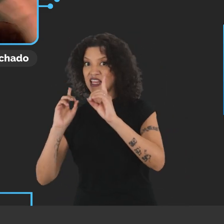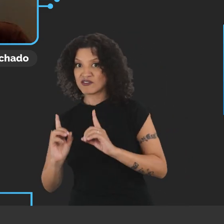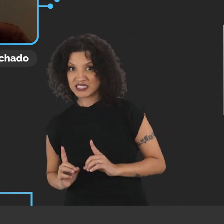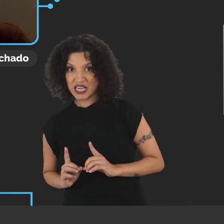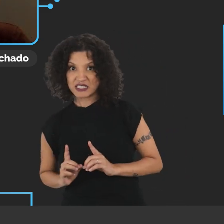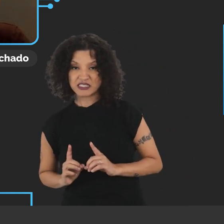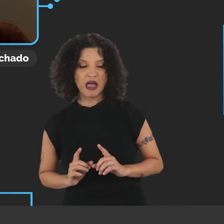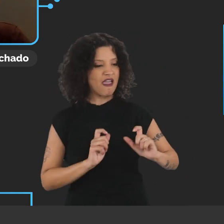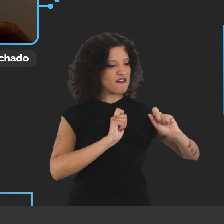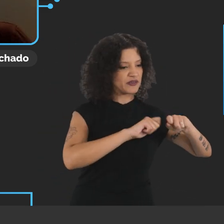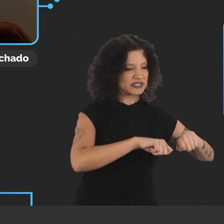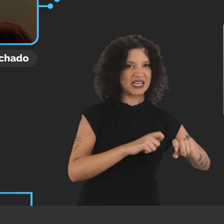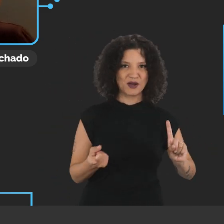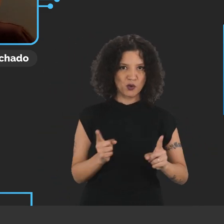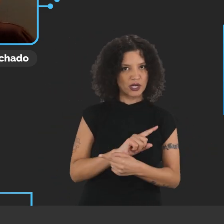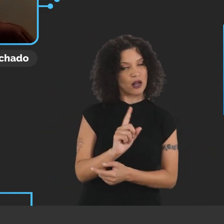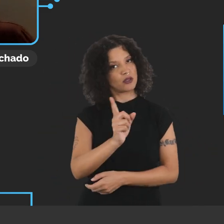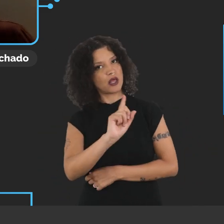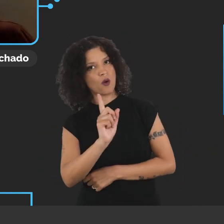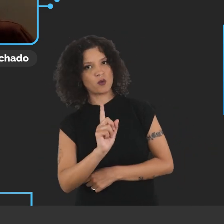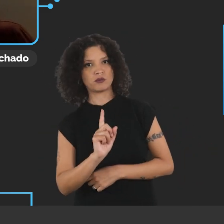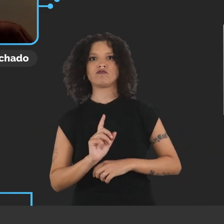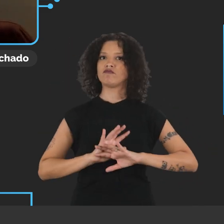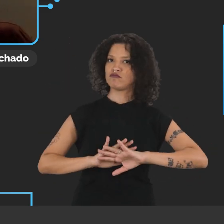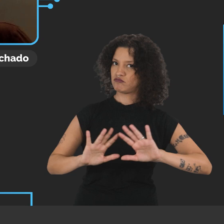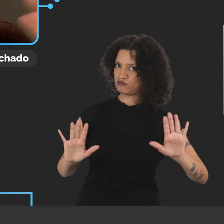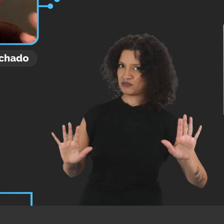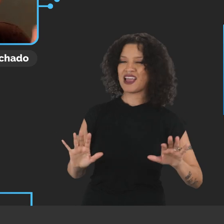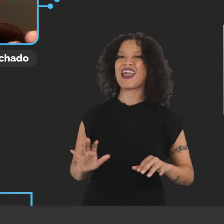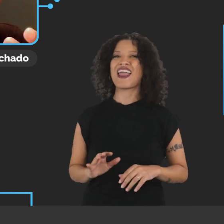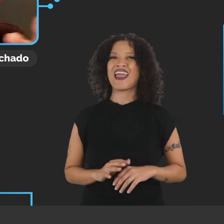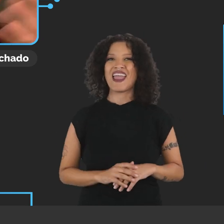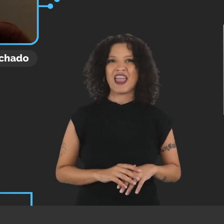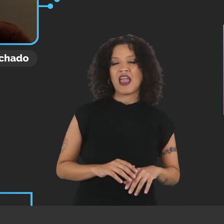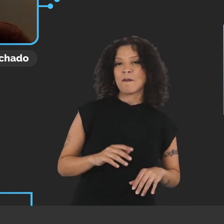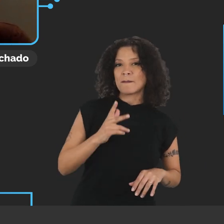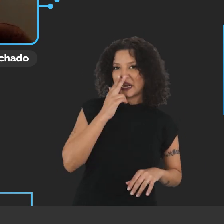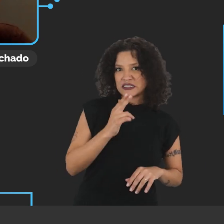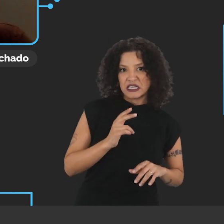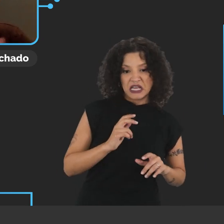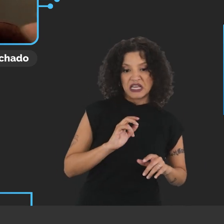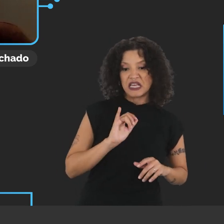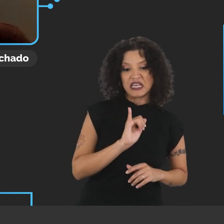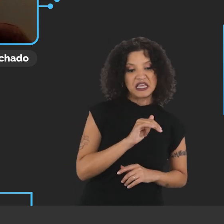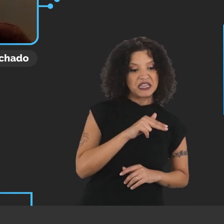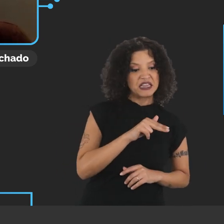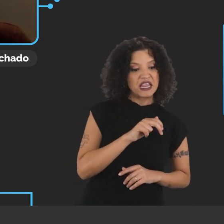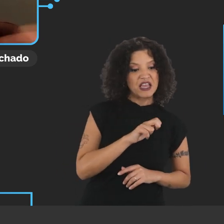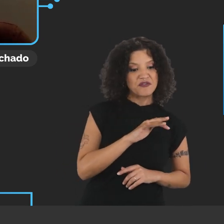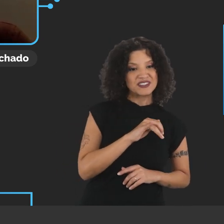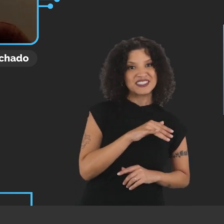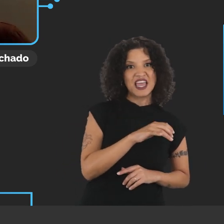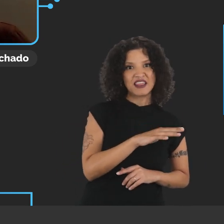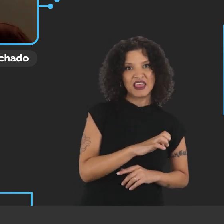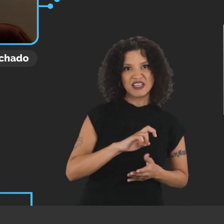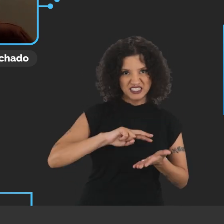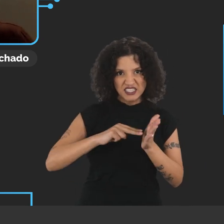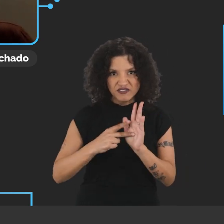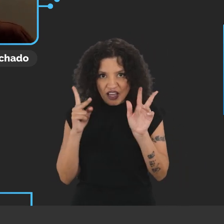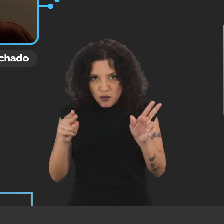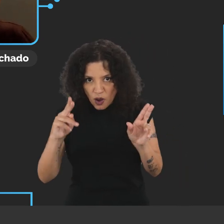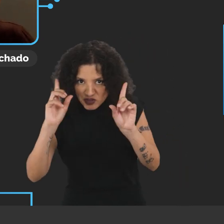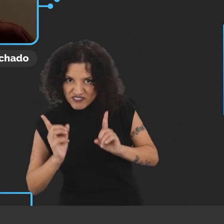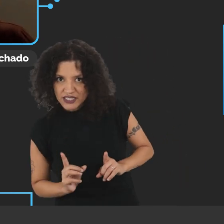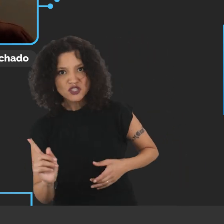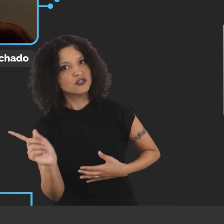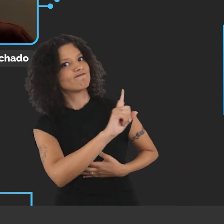ineficiência não é o oposto de deficiência, né? O oposto de ineficiência é eficiência, né? Quem não é eficiente é ineficiente.